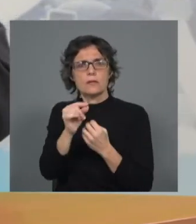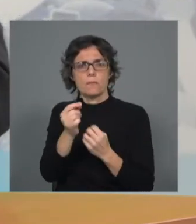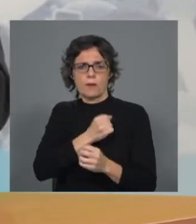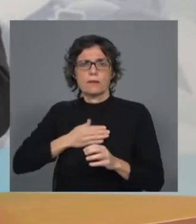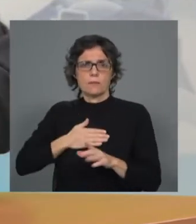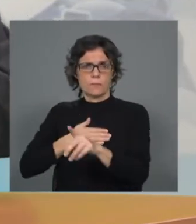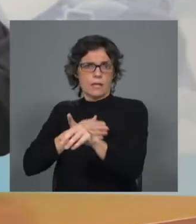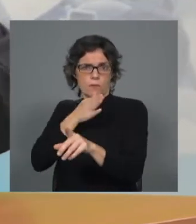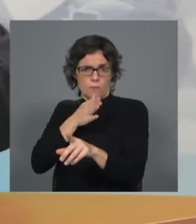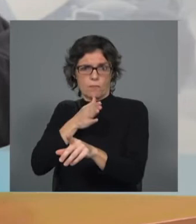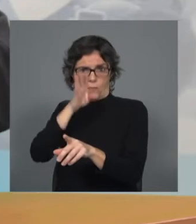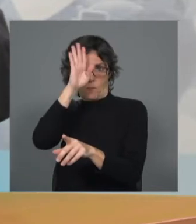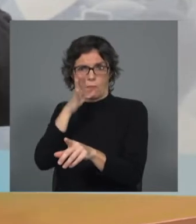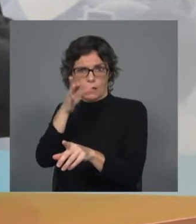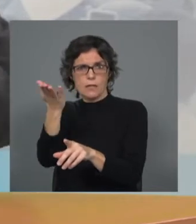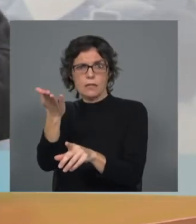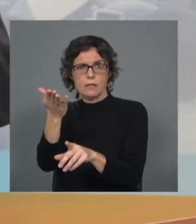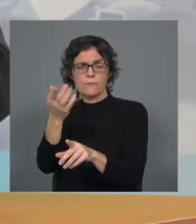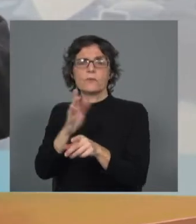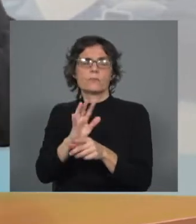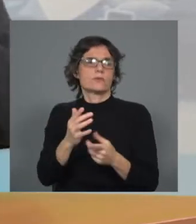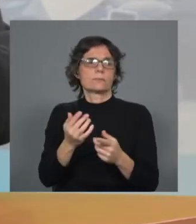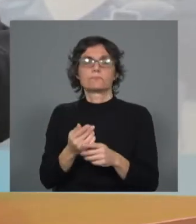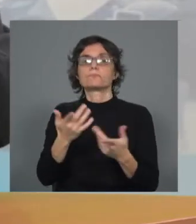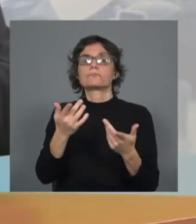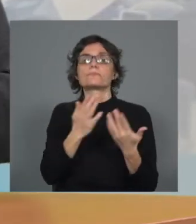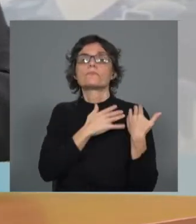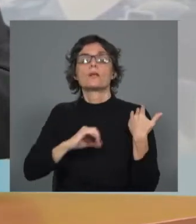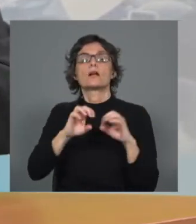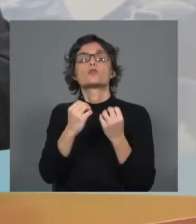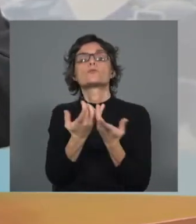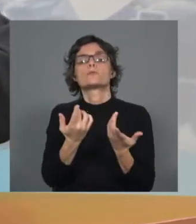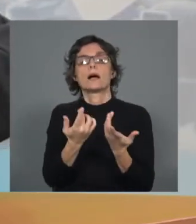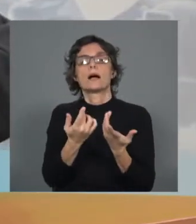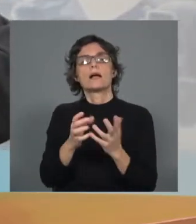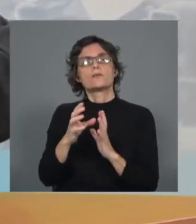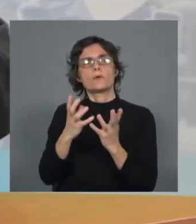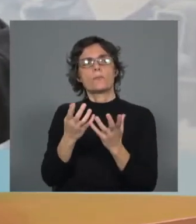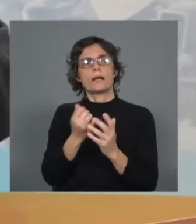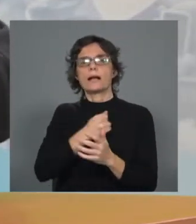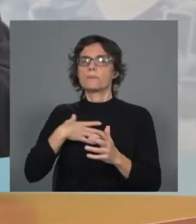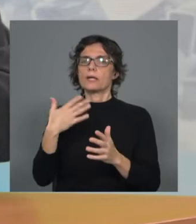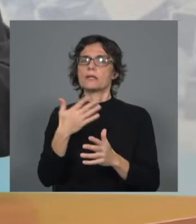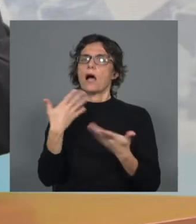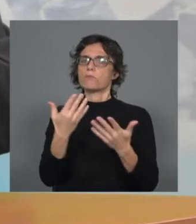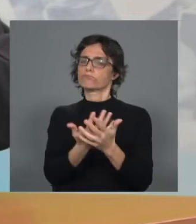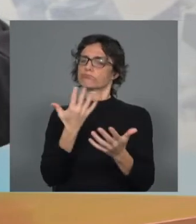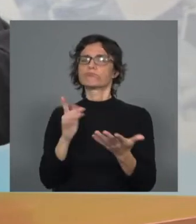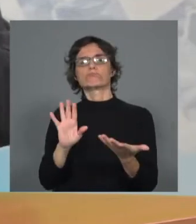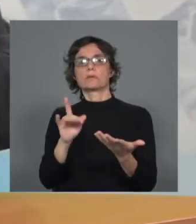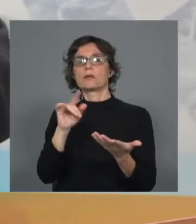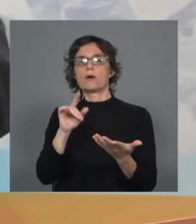não deve ser uma forma de contribuir para a imagem da empresa, mas uma forma de permitir que elas sejam, a sua